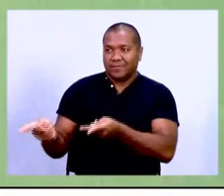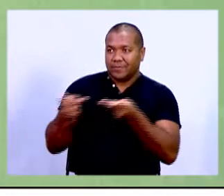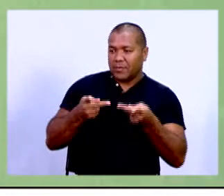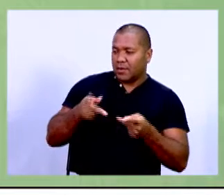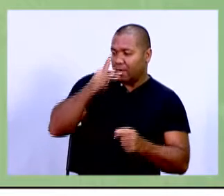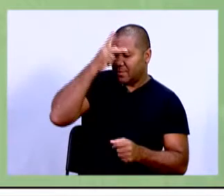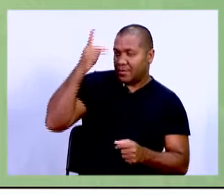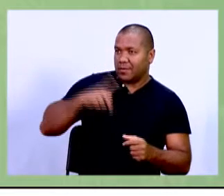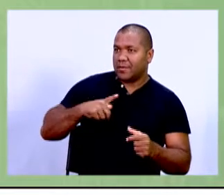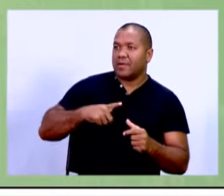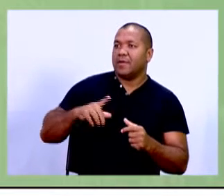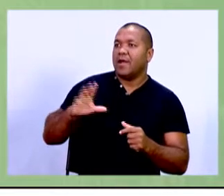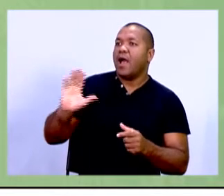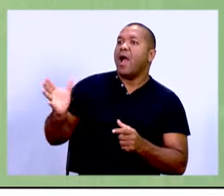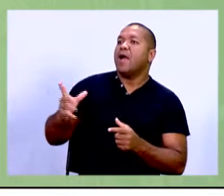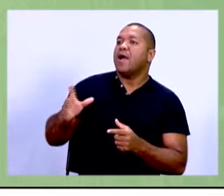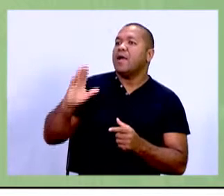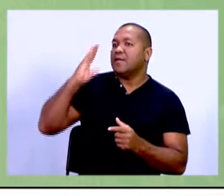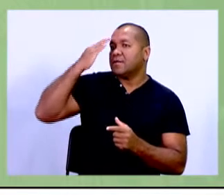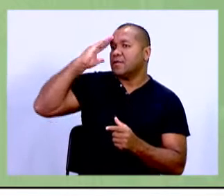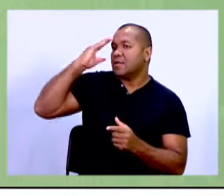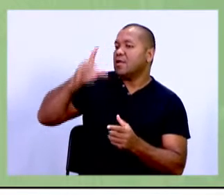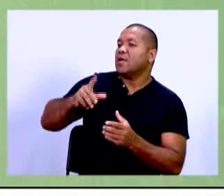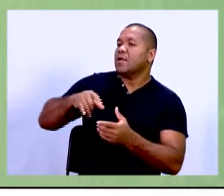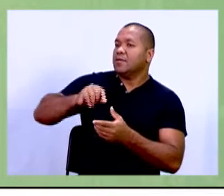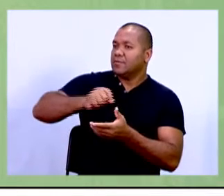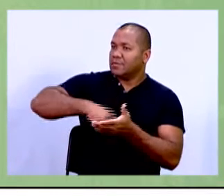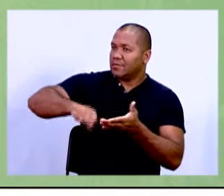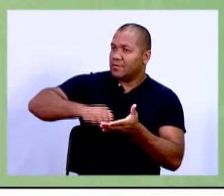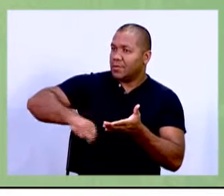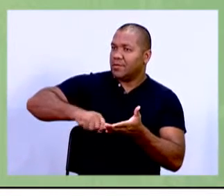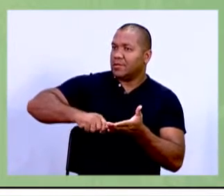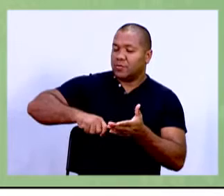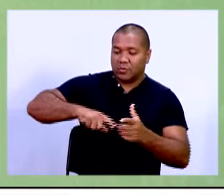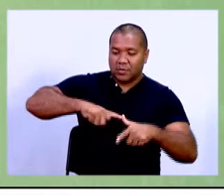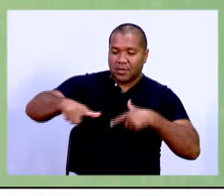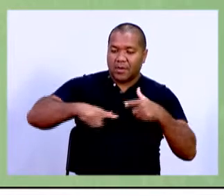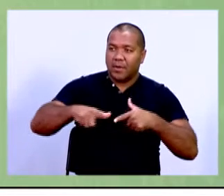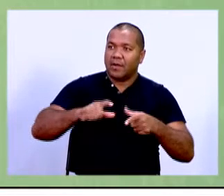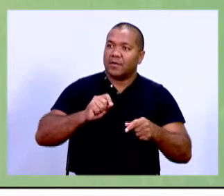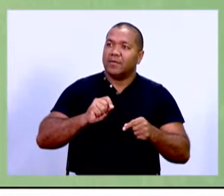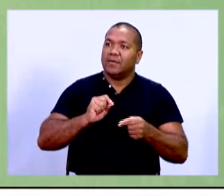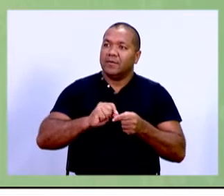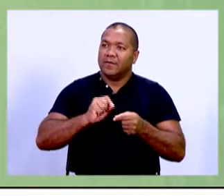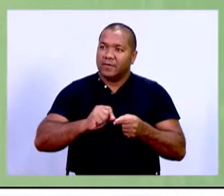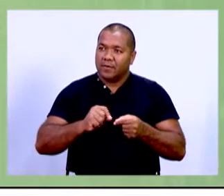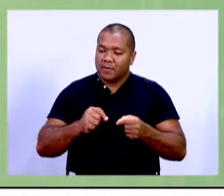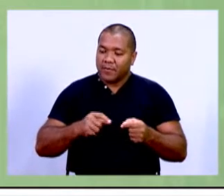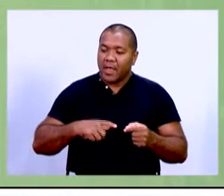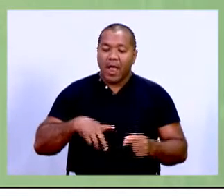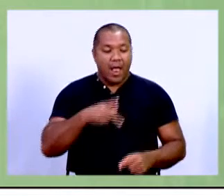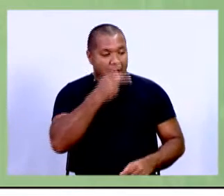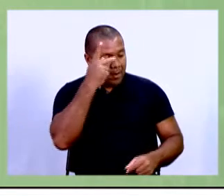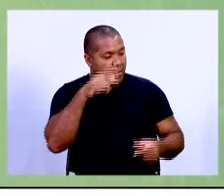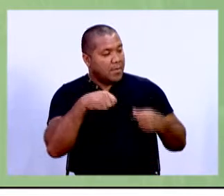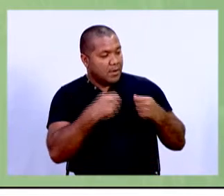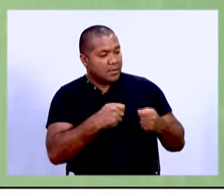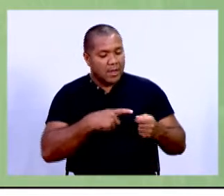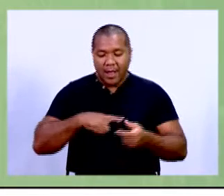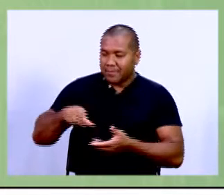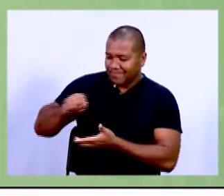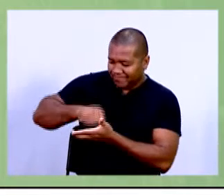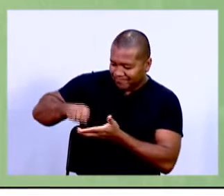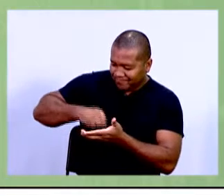na satisfação dele e no registro dos serviços na hora que o cliente solicita